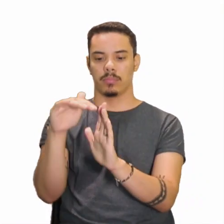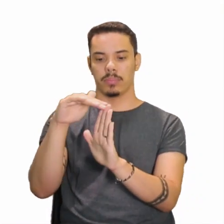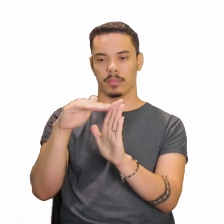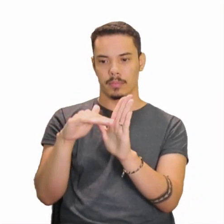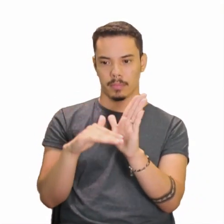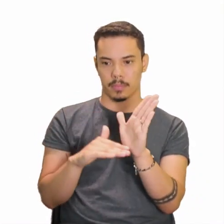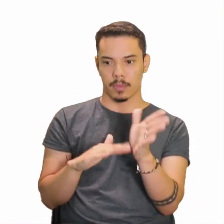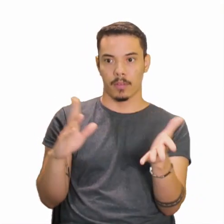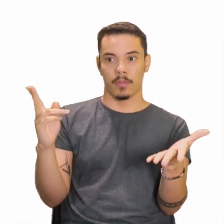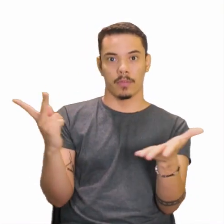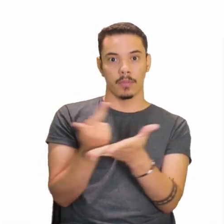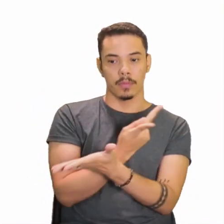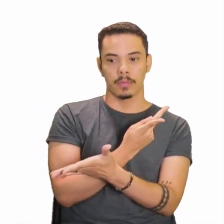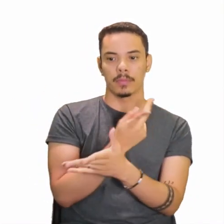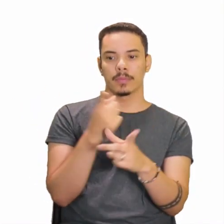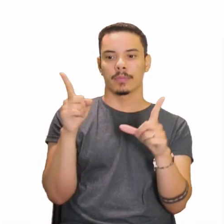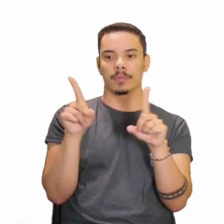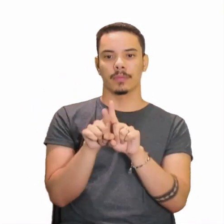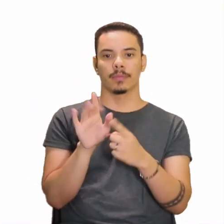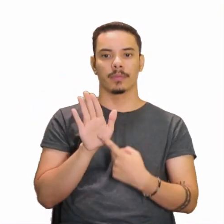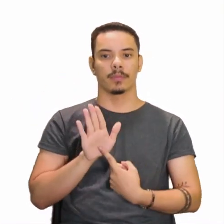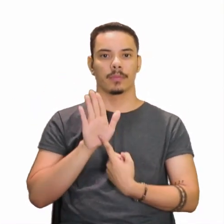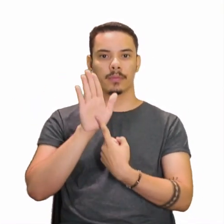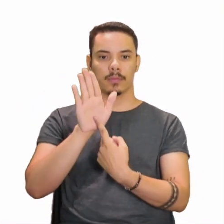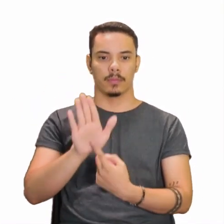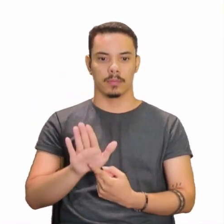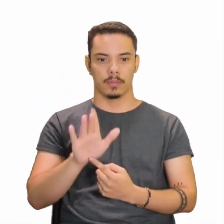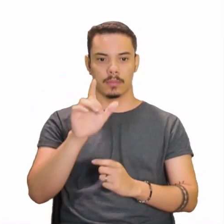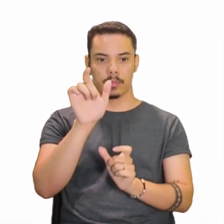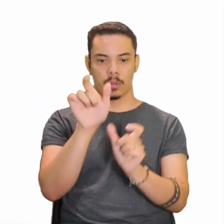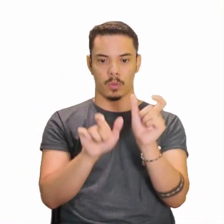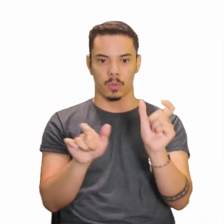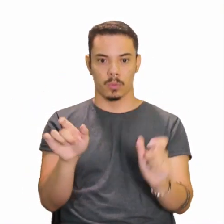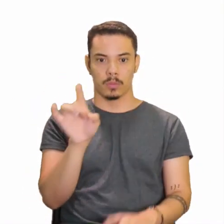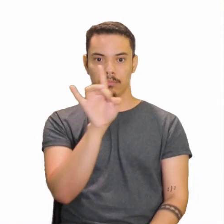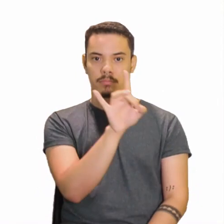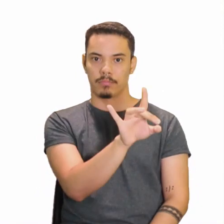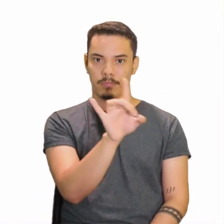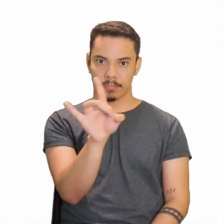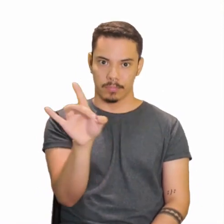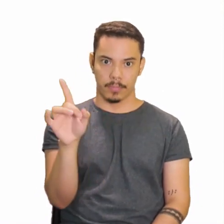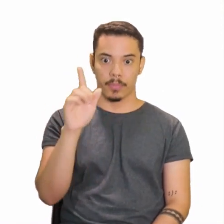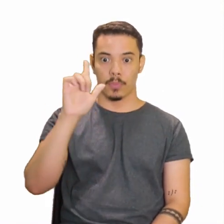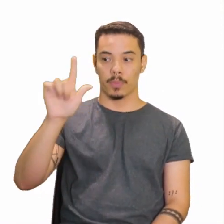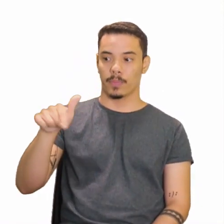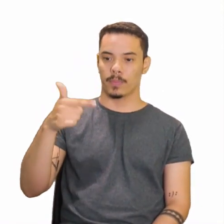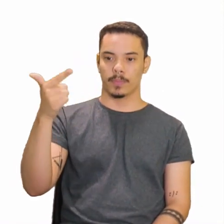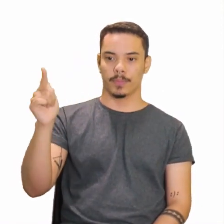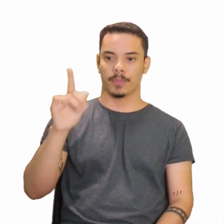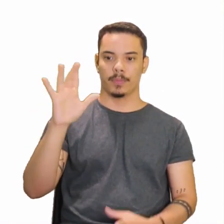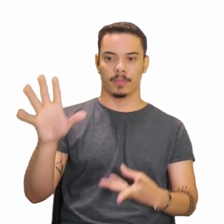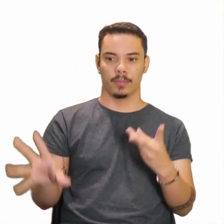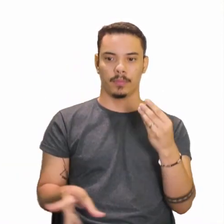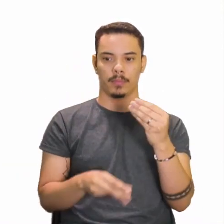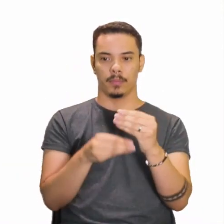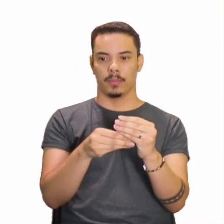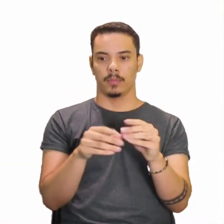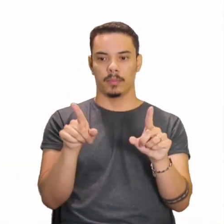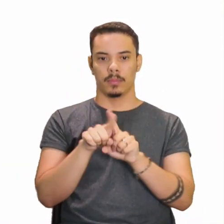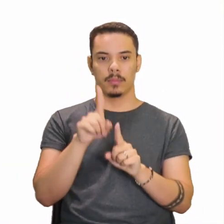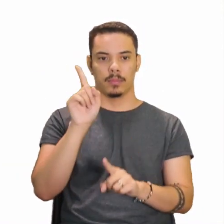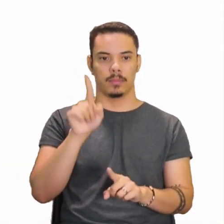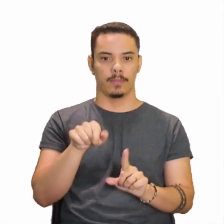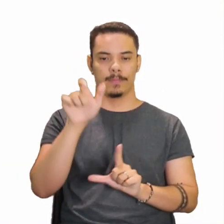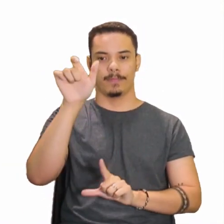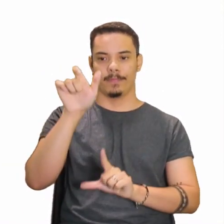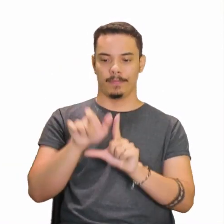sequência de fatos expostos em quadro a quadro. Outro elemento narrativo da história em quadrinho, as